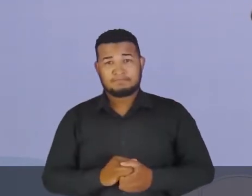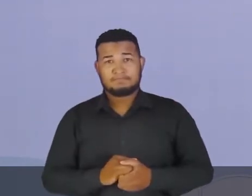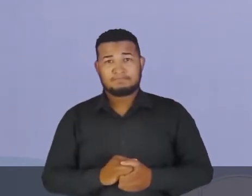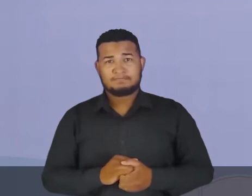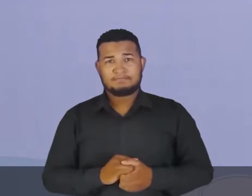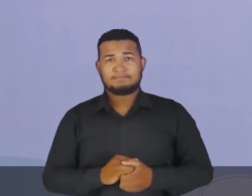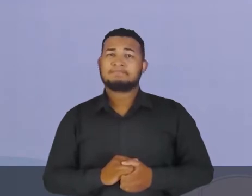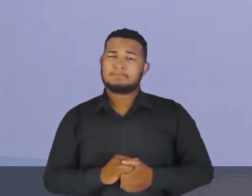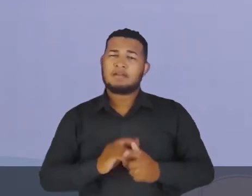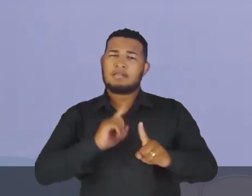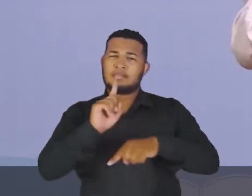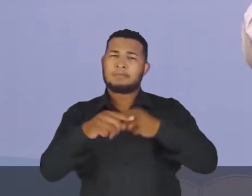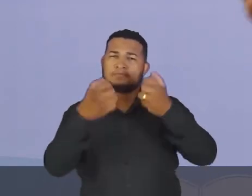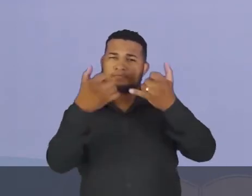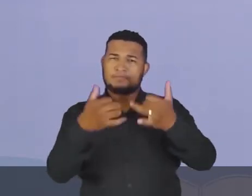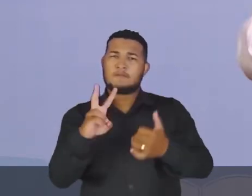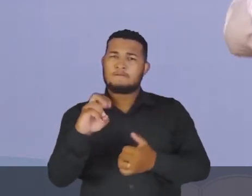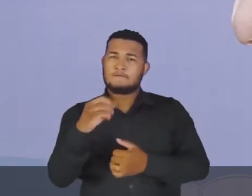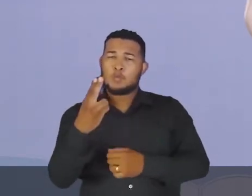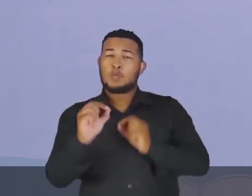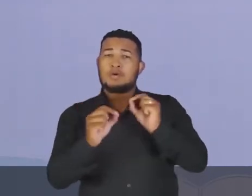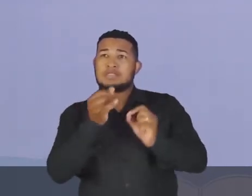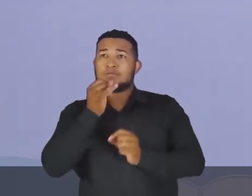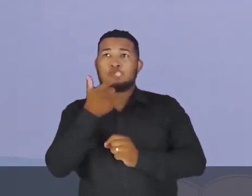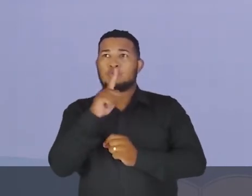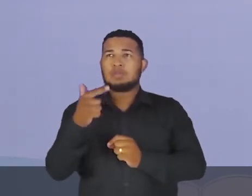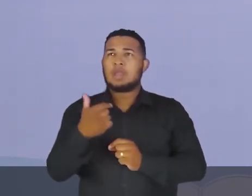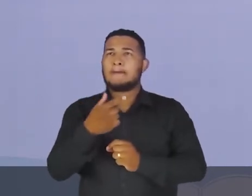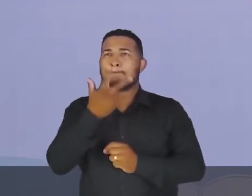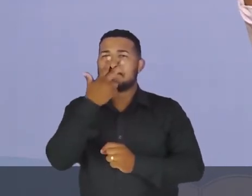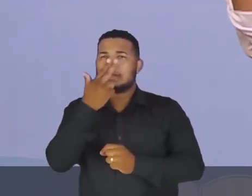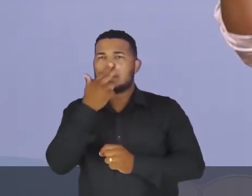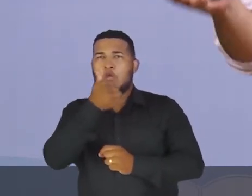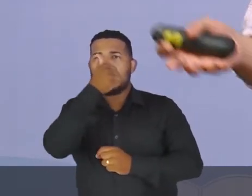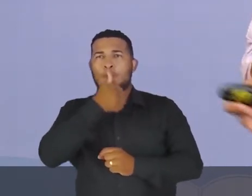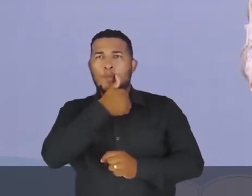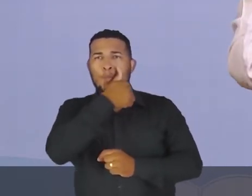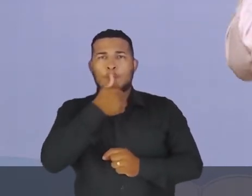eu vou explicar mais para frente, uma dieta, né, um